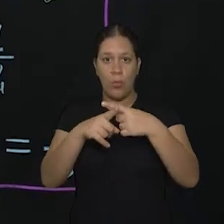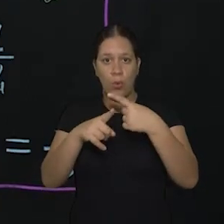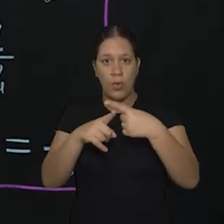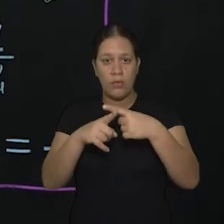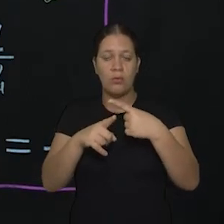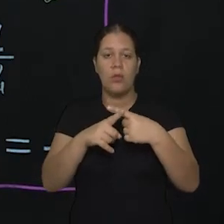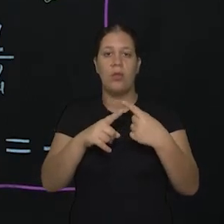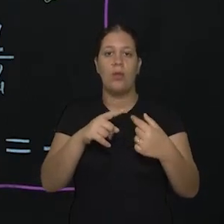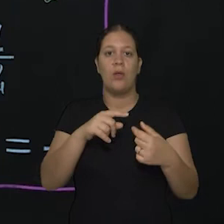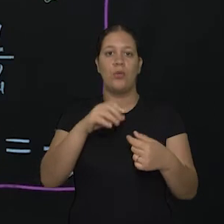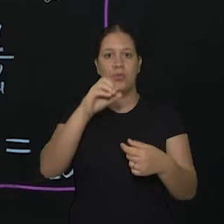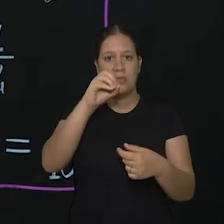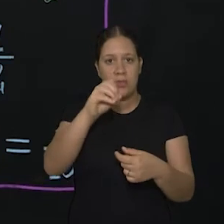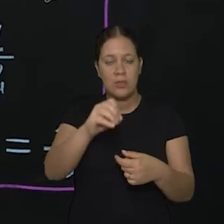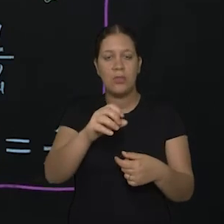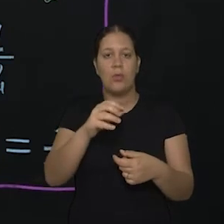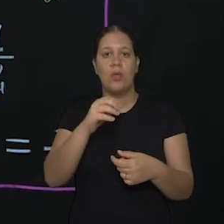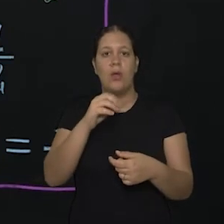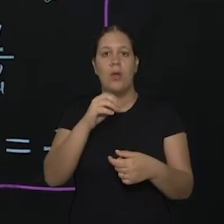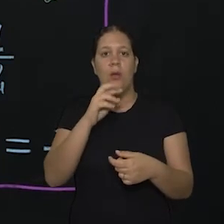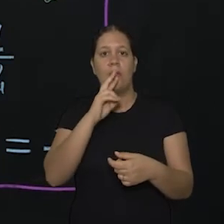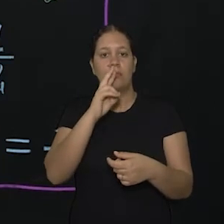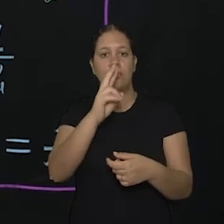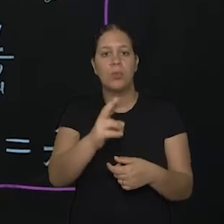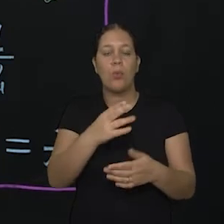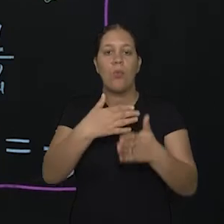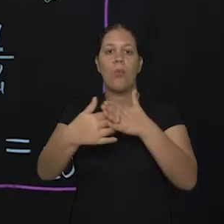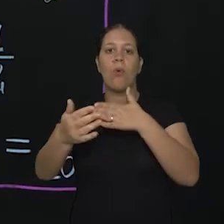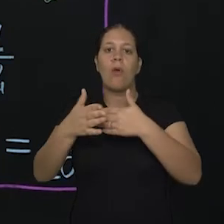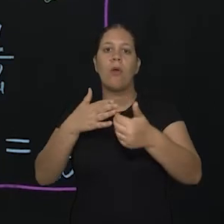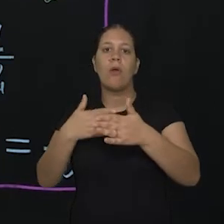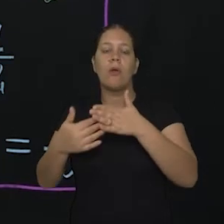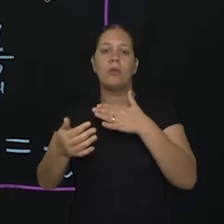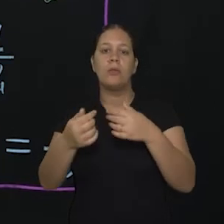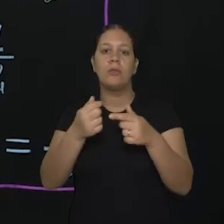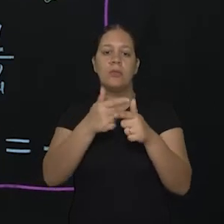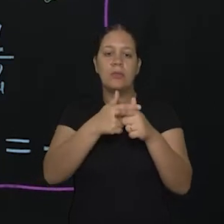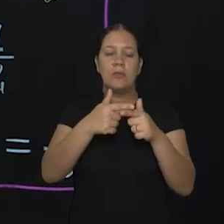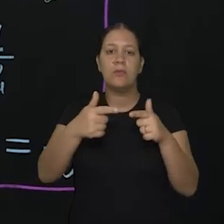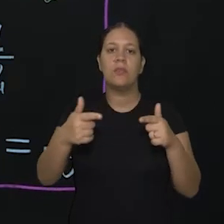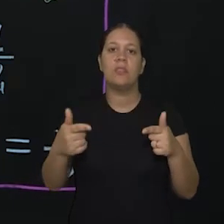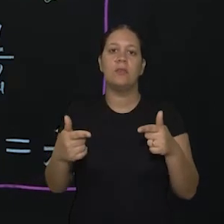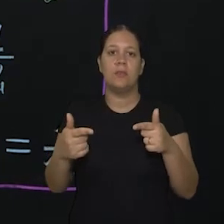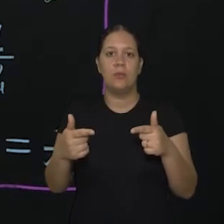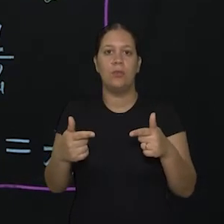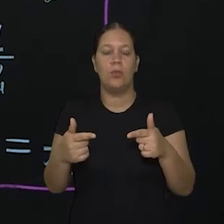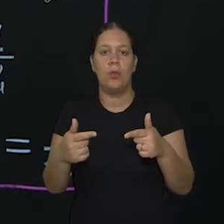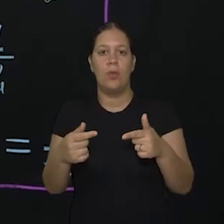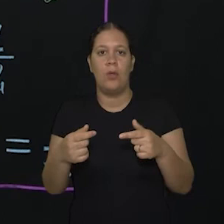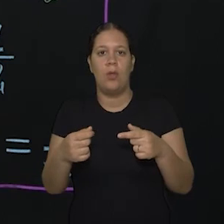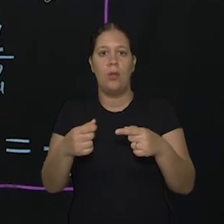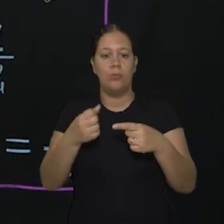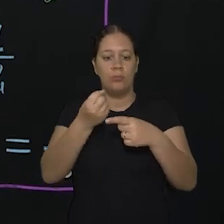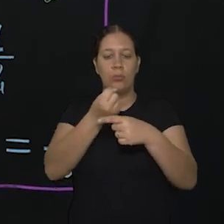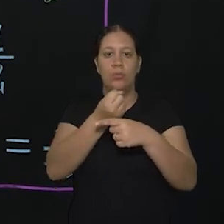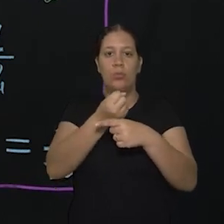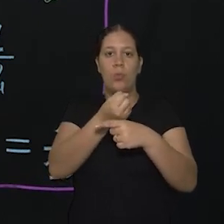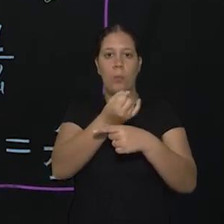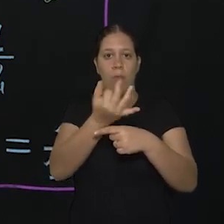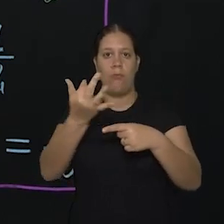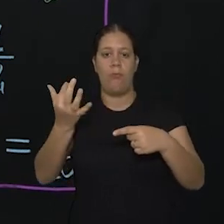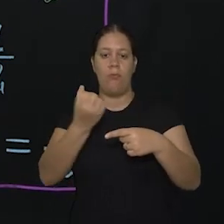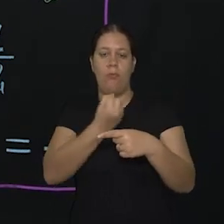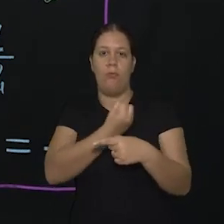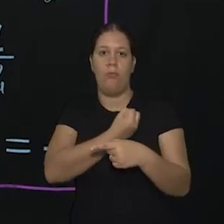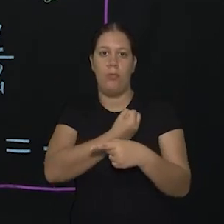Porque o zero, ele é resultado de qualquer divisão onde esse próprio zero seja o numerador. Então,